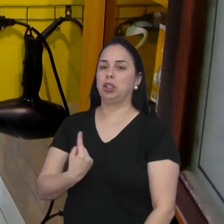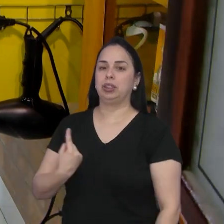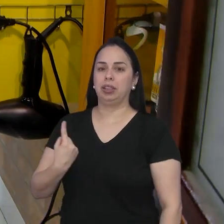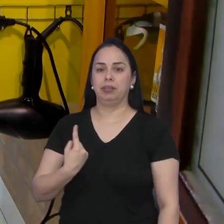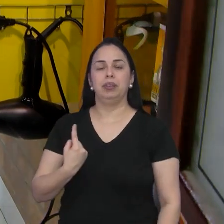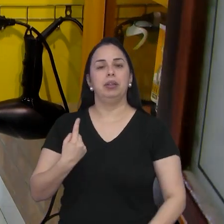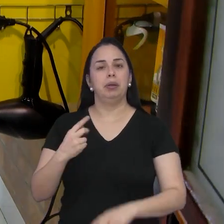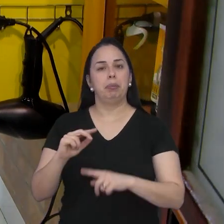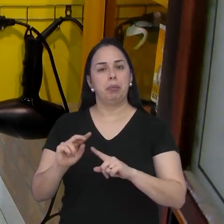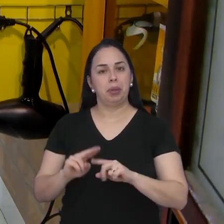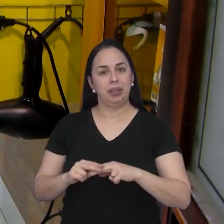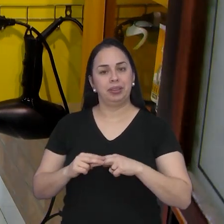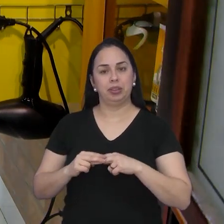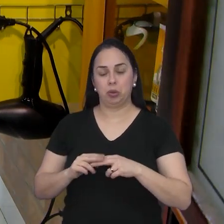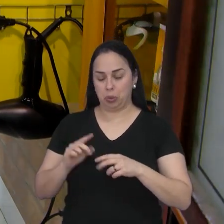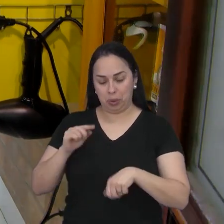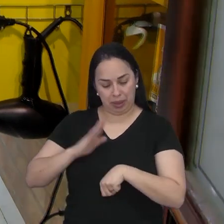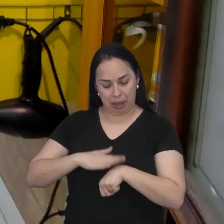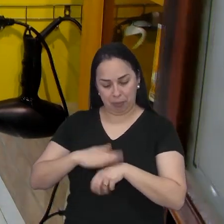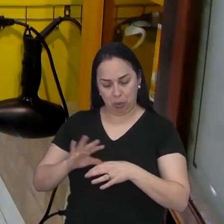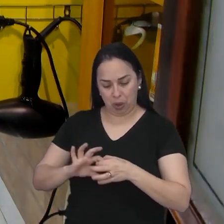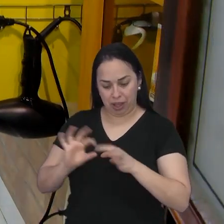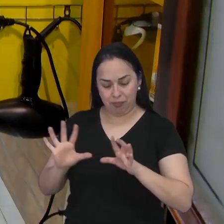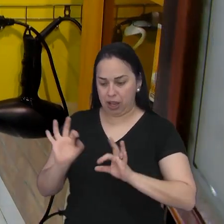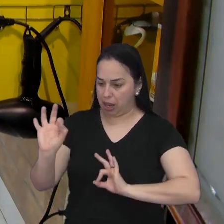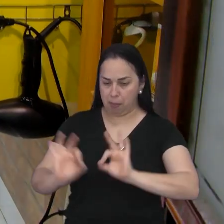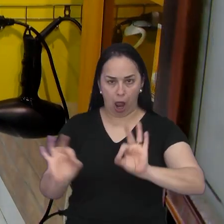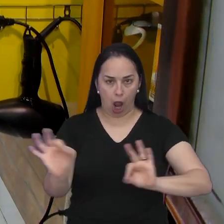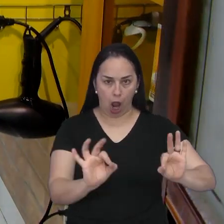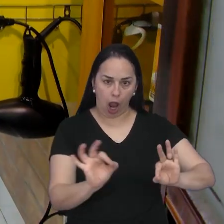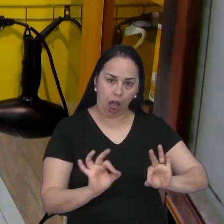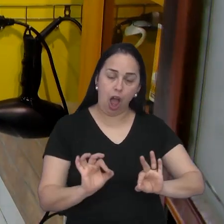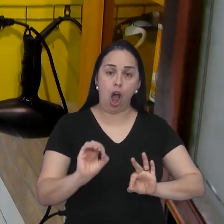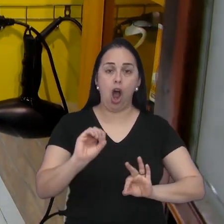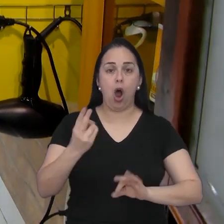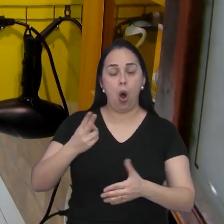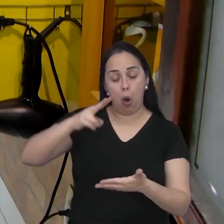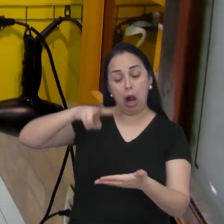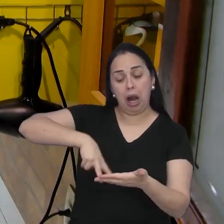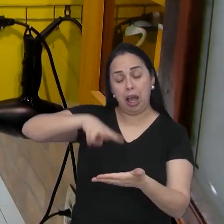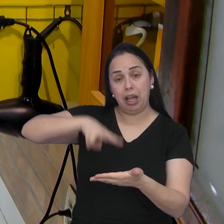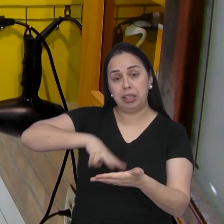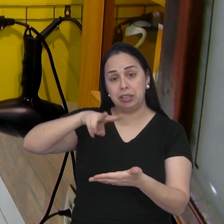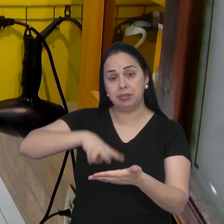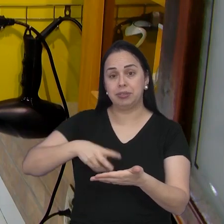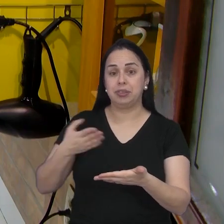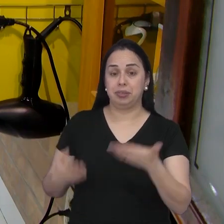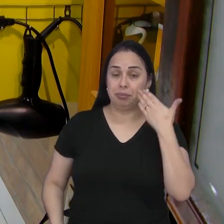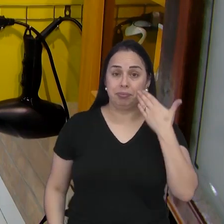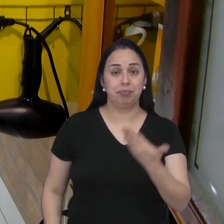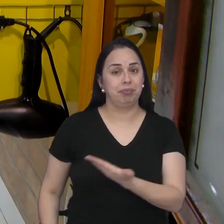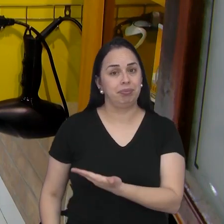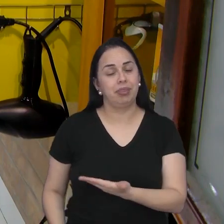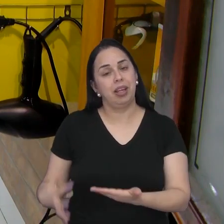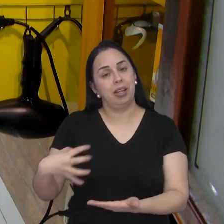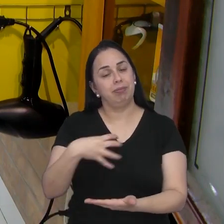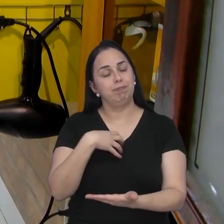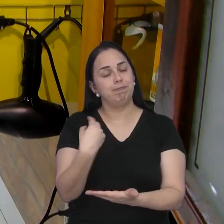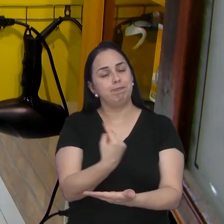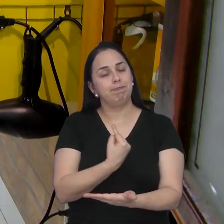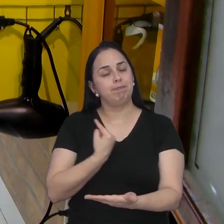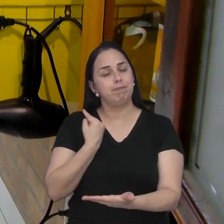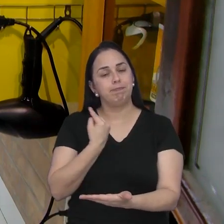Assim, aprendeu a valorizar o tempo livre, seja organizando o espaço ou então com uma boa leitura. É o que ele chama